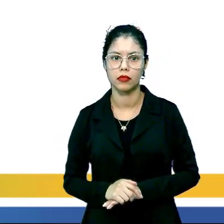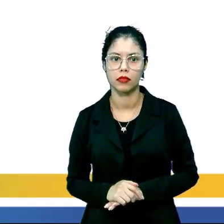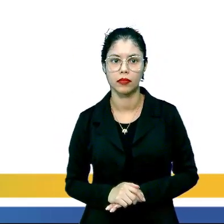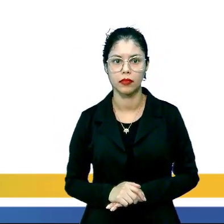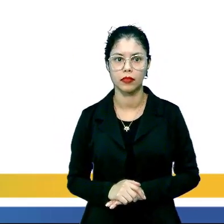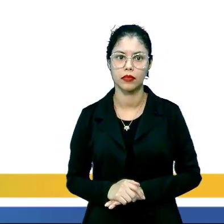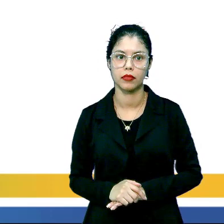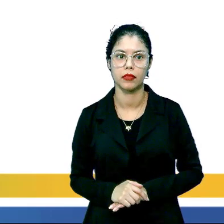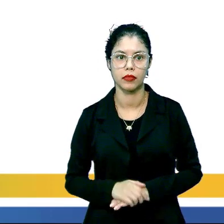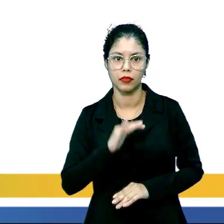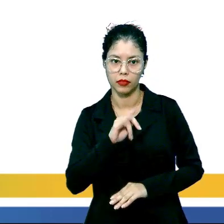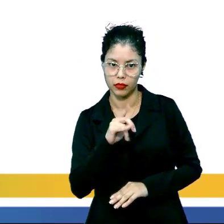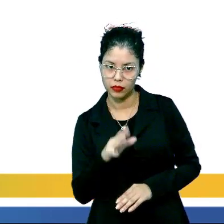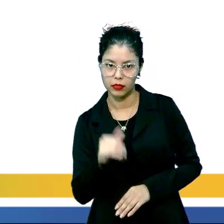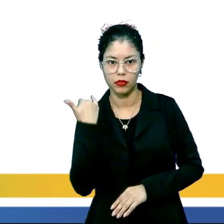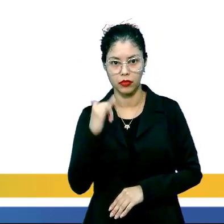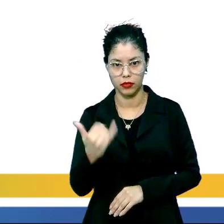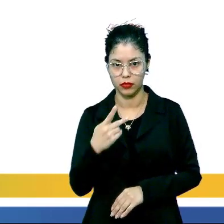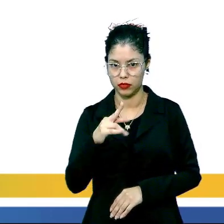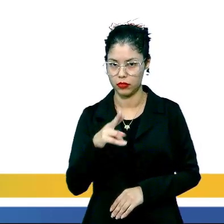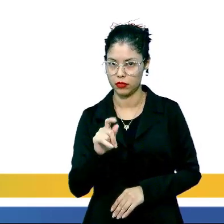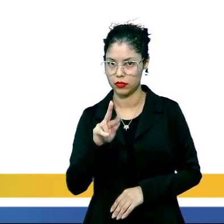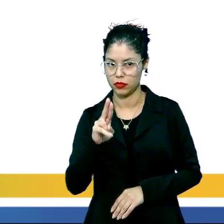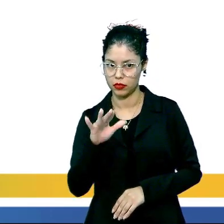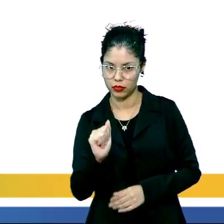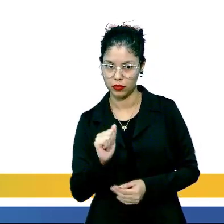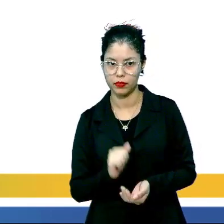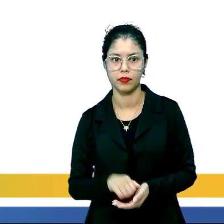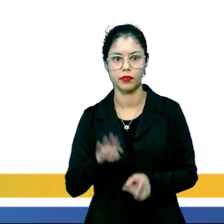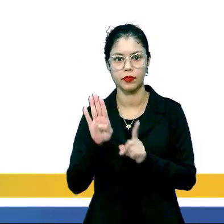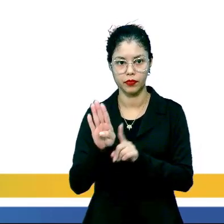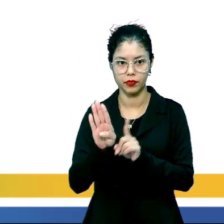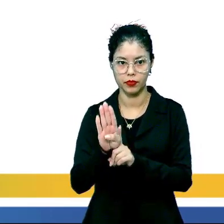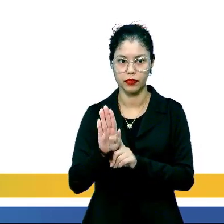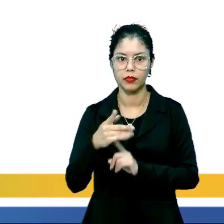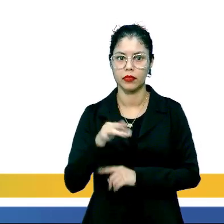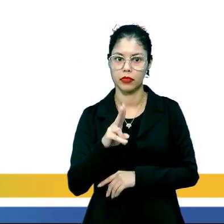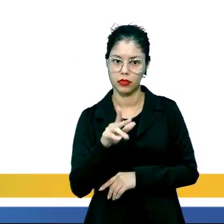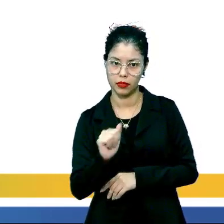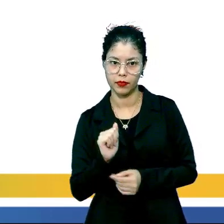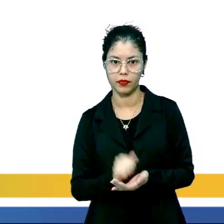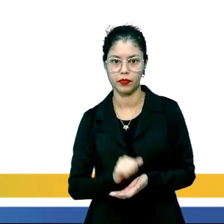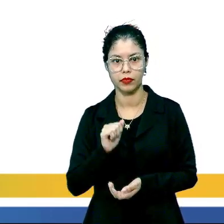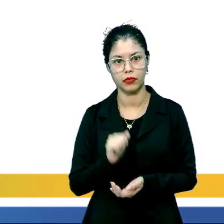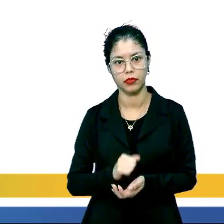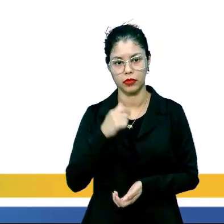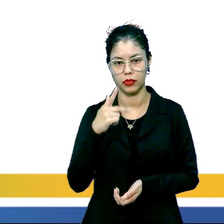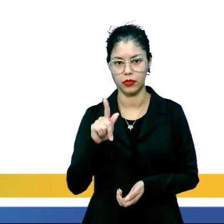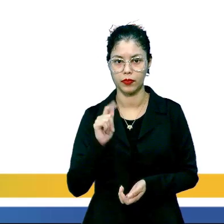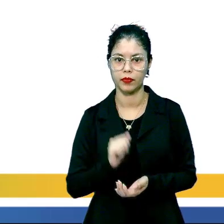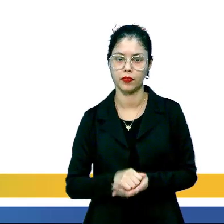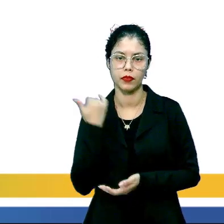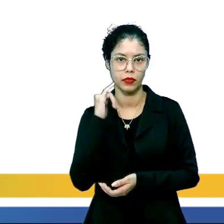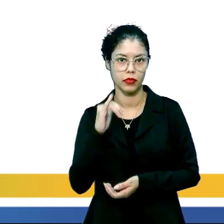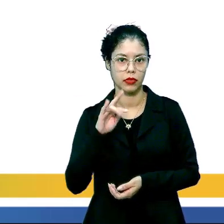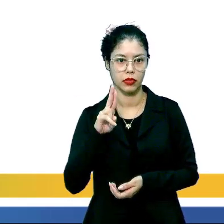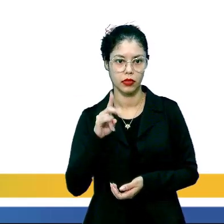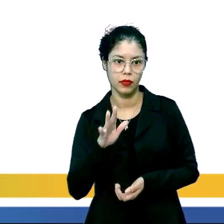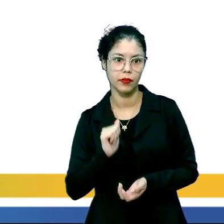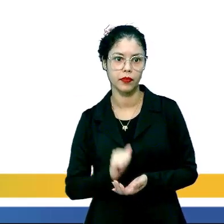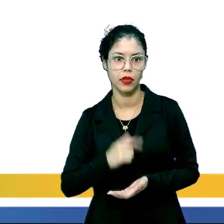energia cinética em energia potencial gravitacional, potencial gravitacional em energia